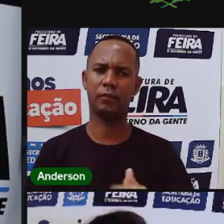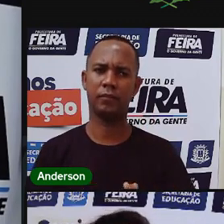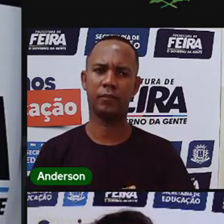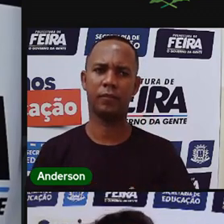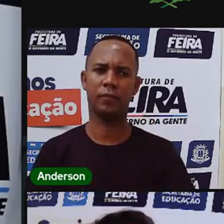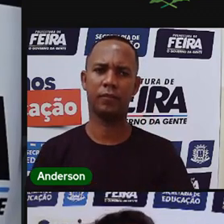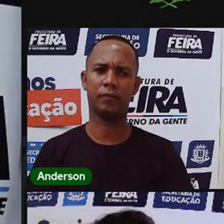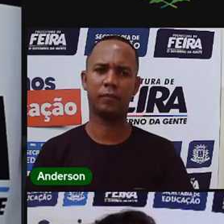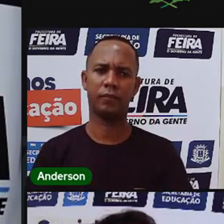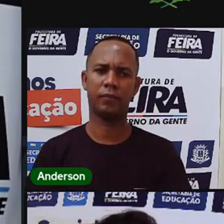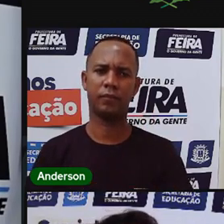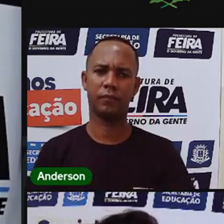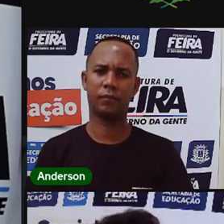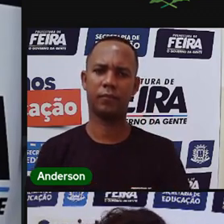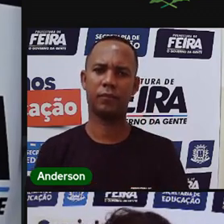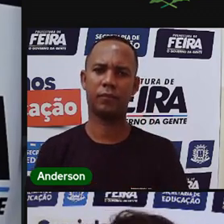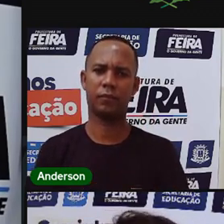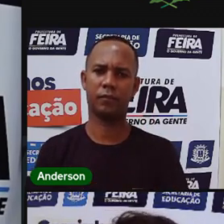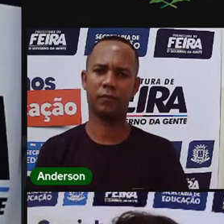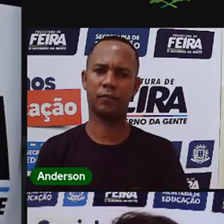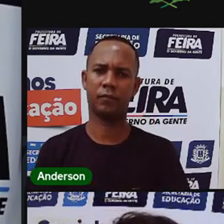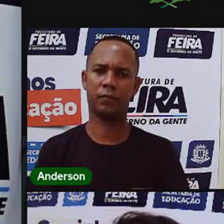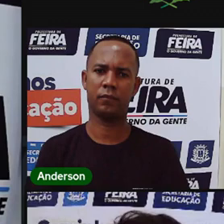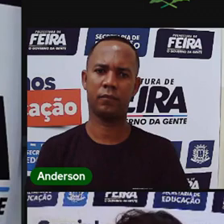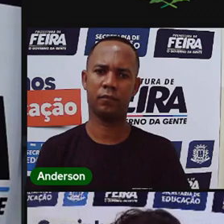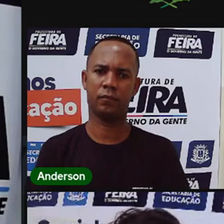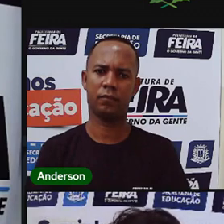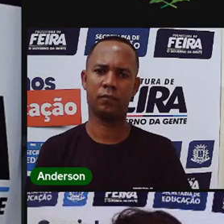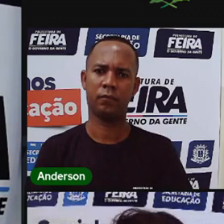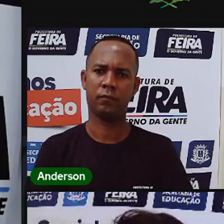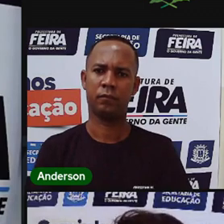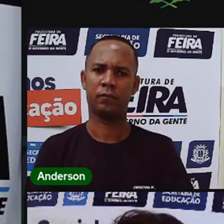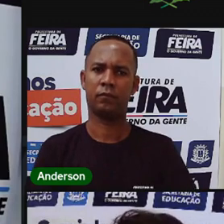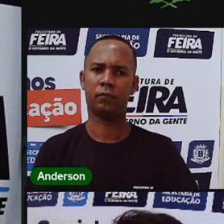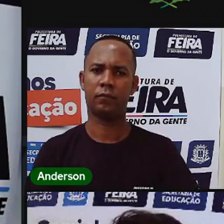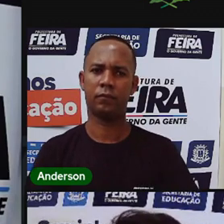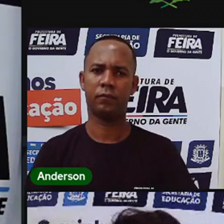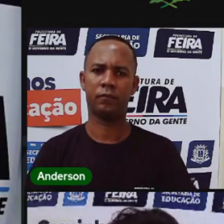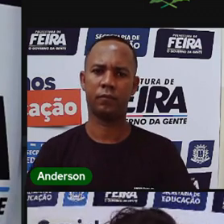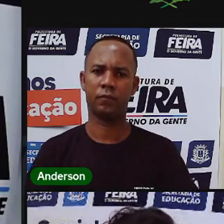Vou vendo até as perguntas aqui também. Vá vendo que eu vou colocar...